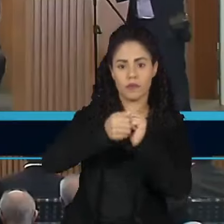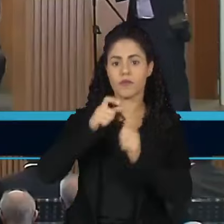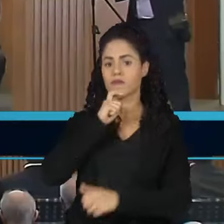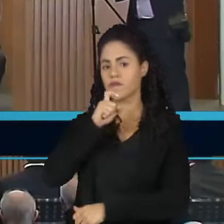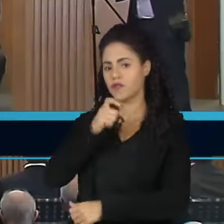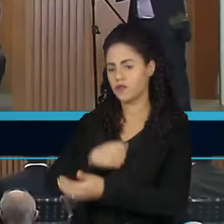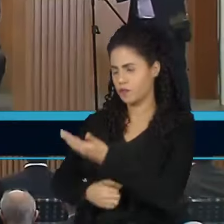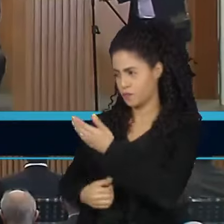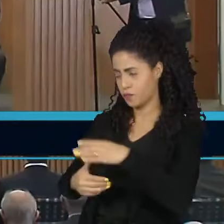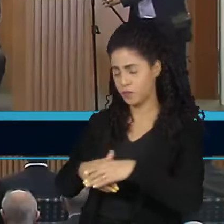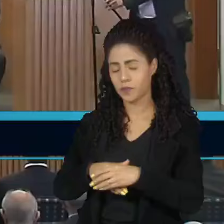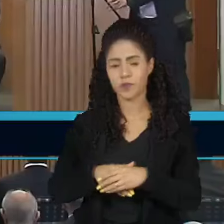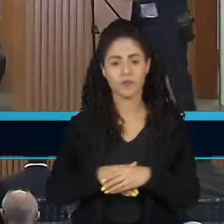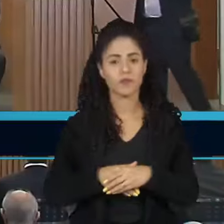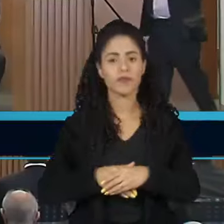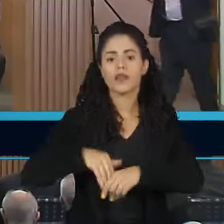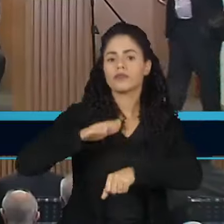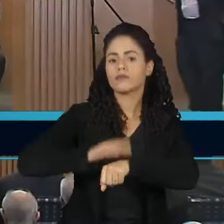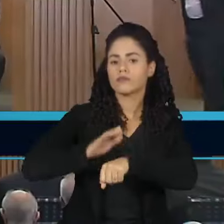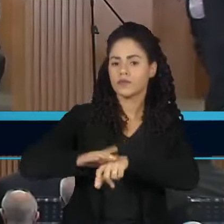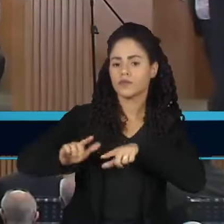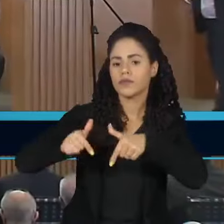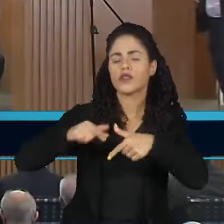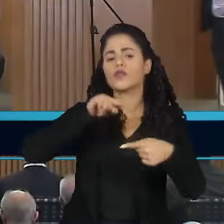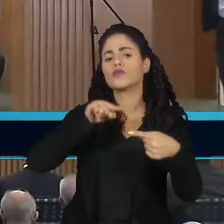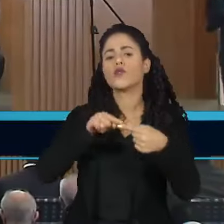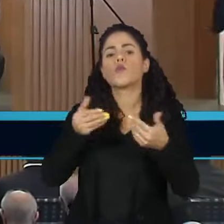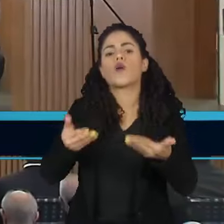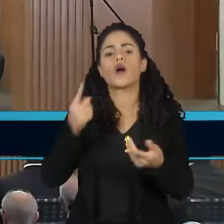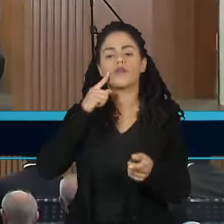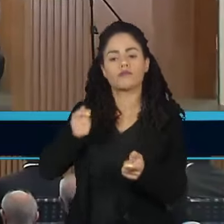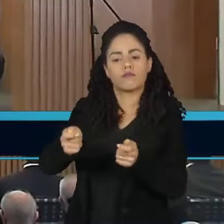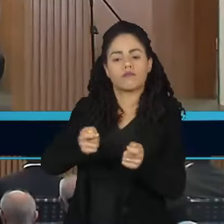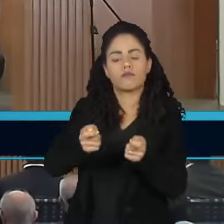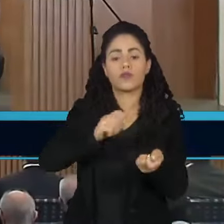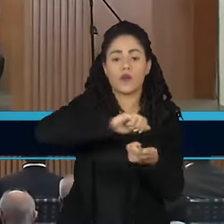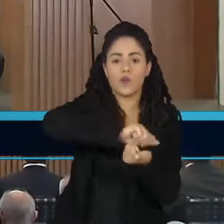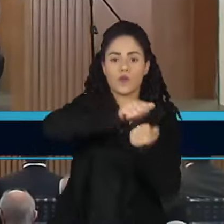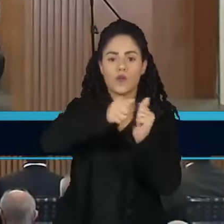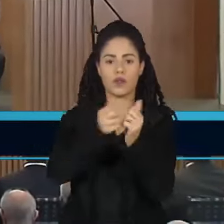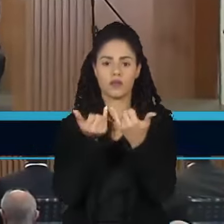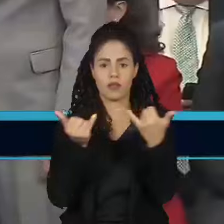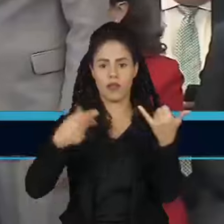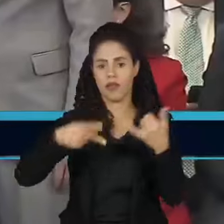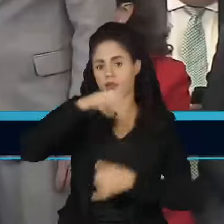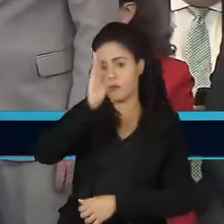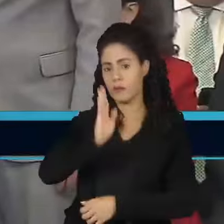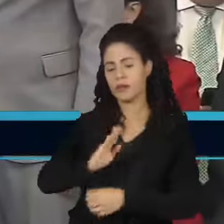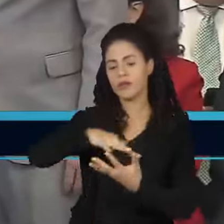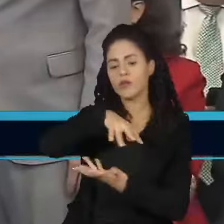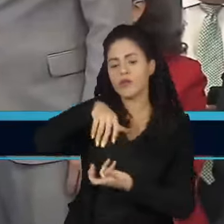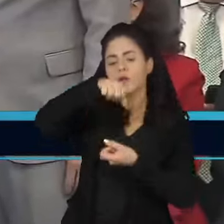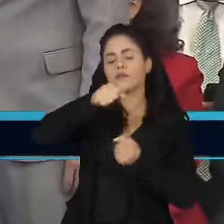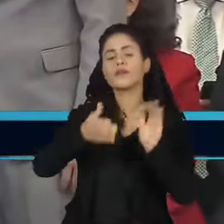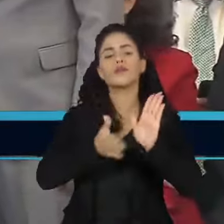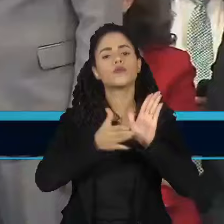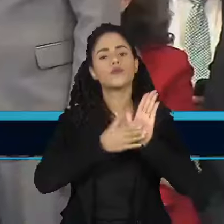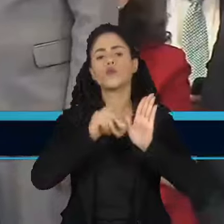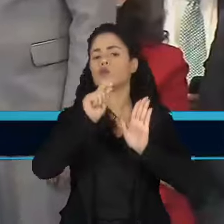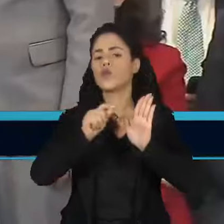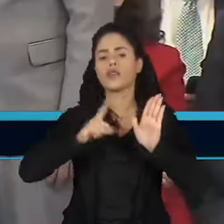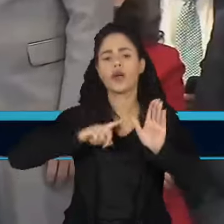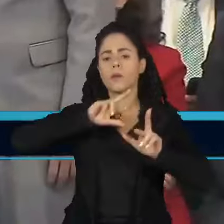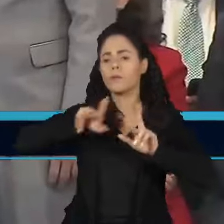verde a política nacional tem o objetivo de coordenar a transição energética no Brasil a proposta é integrar